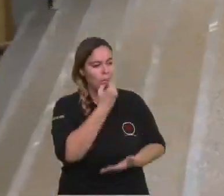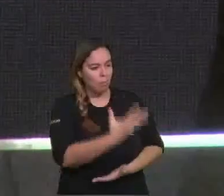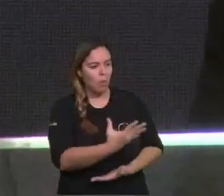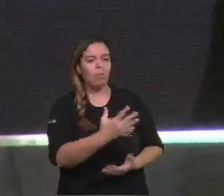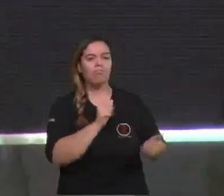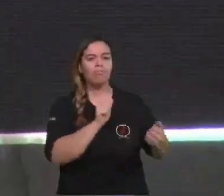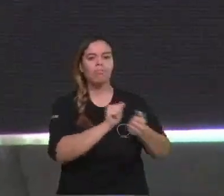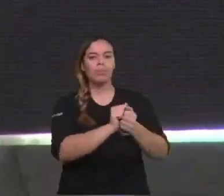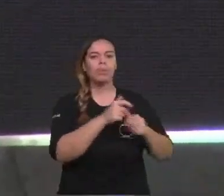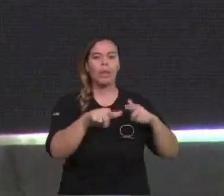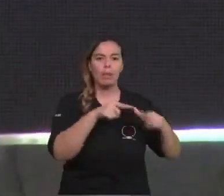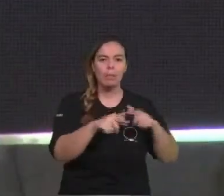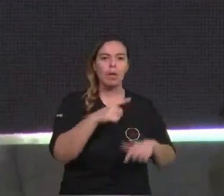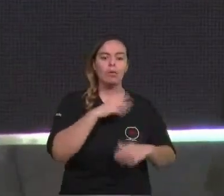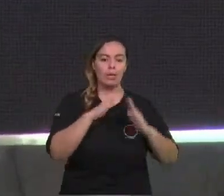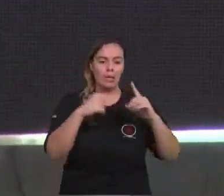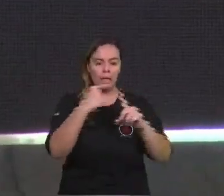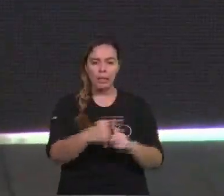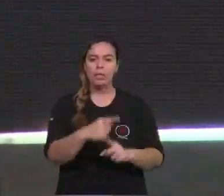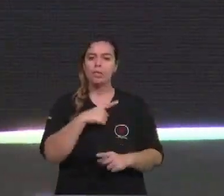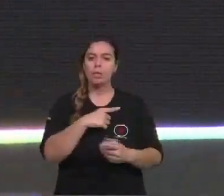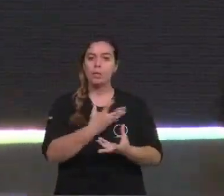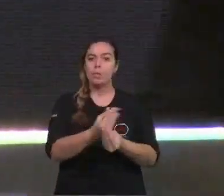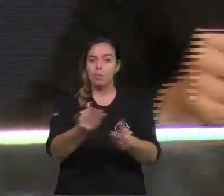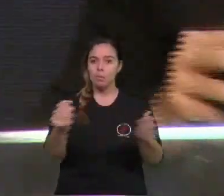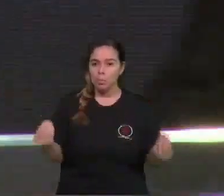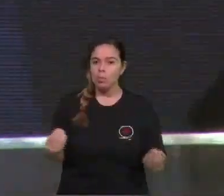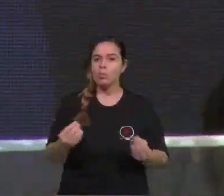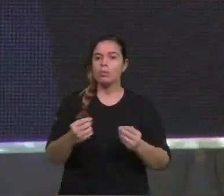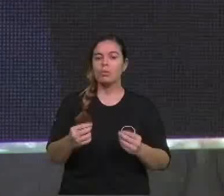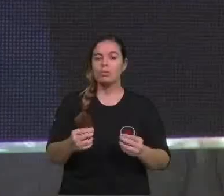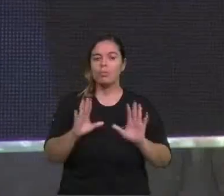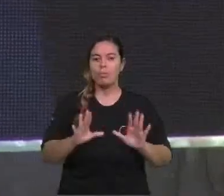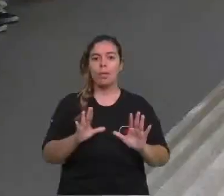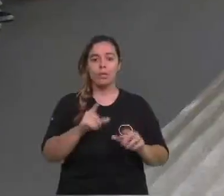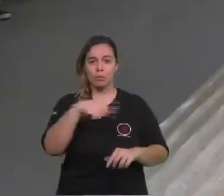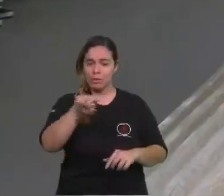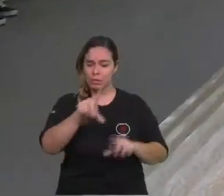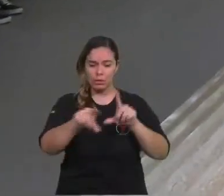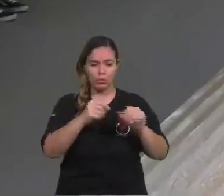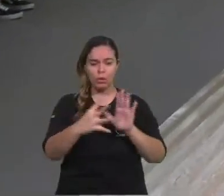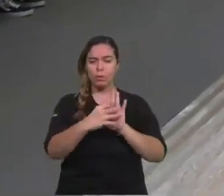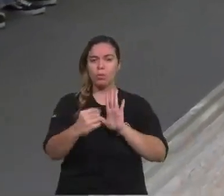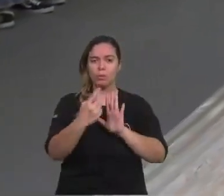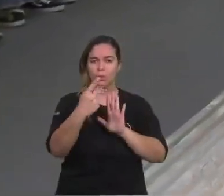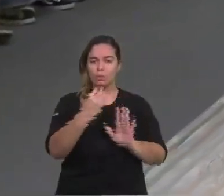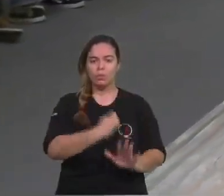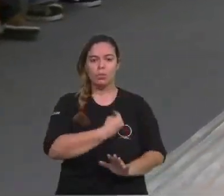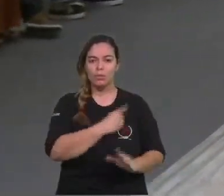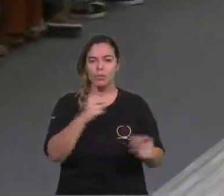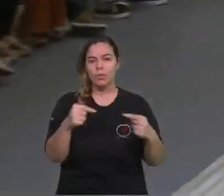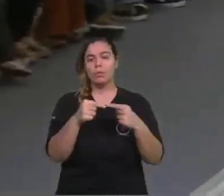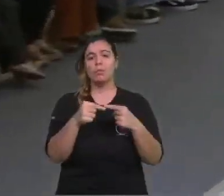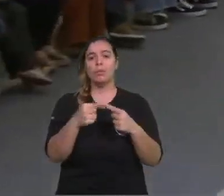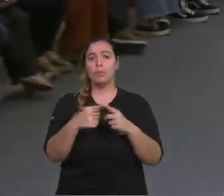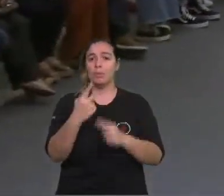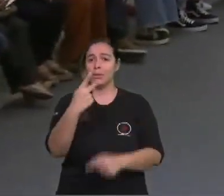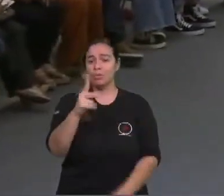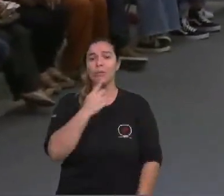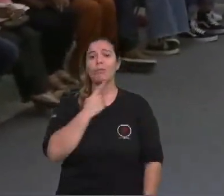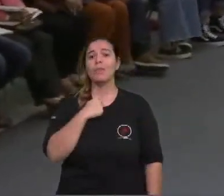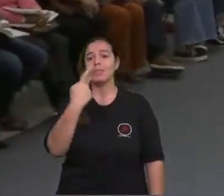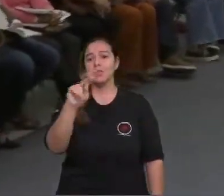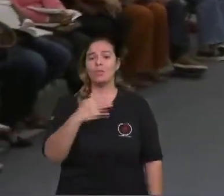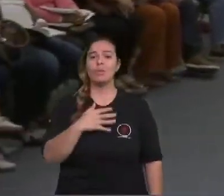perto de você, no trabalho, na igreja, em tudo quanto é canto você tem. Você pega o exemplo que você quiser. É você que quer. Meu